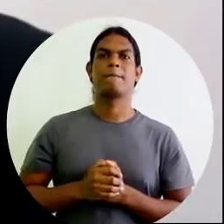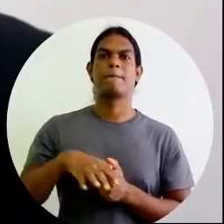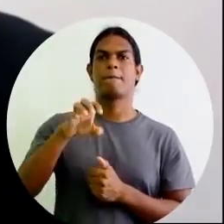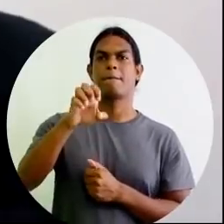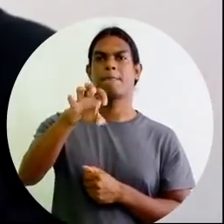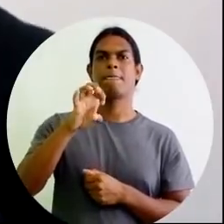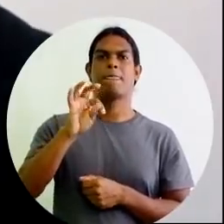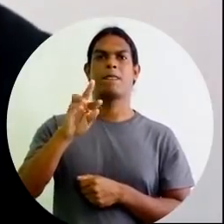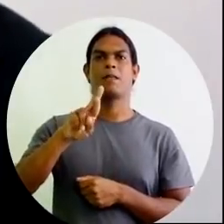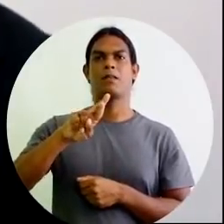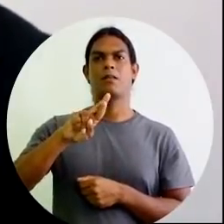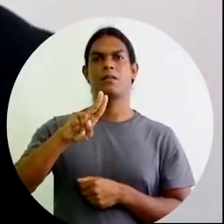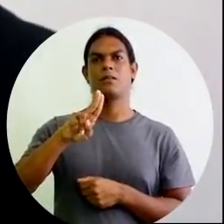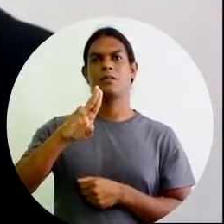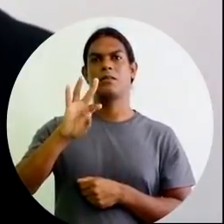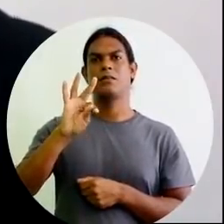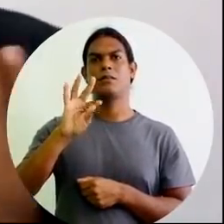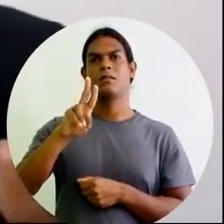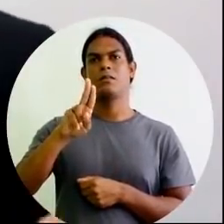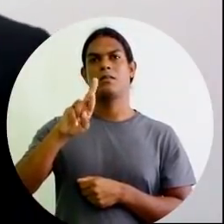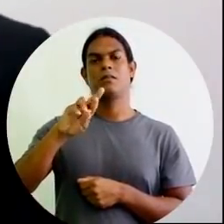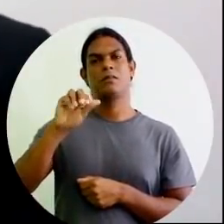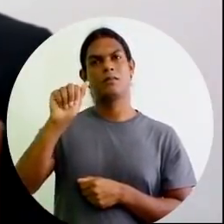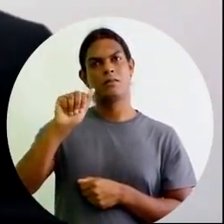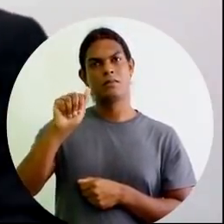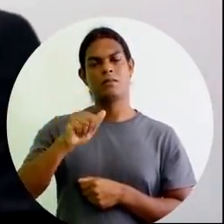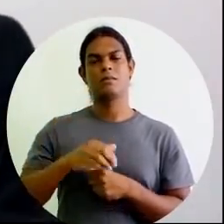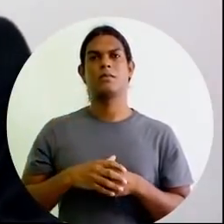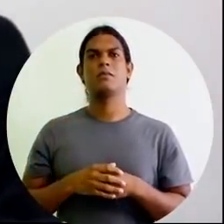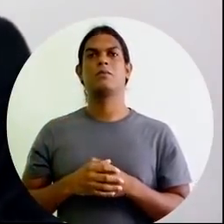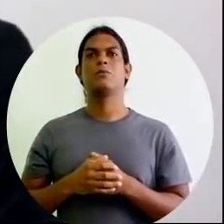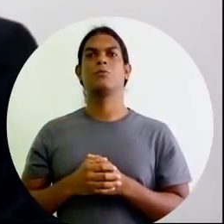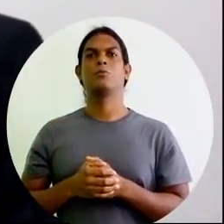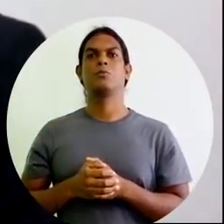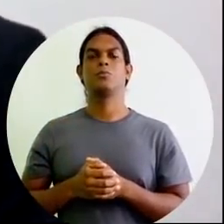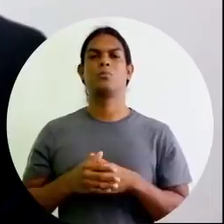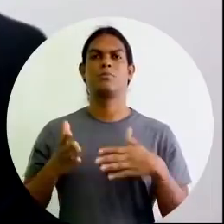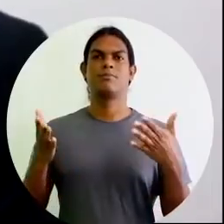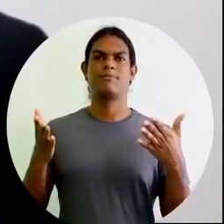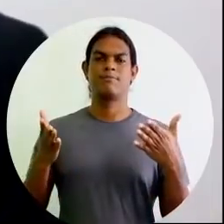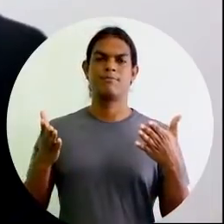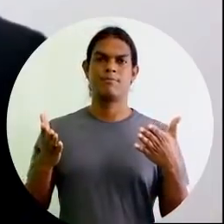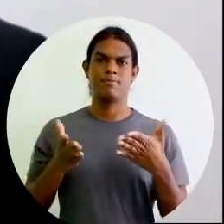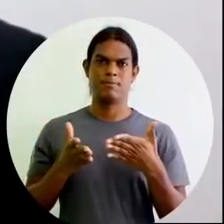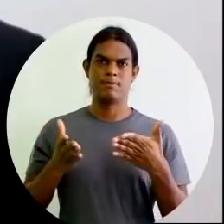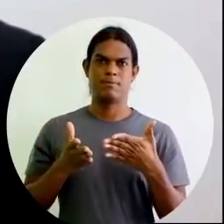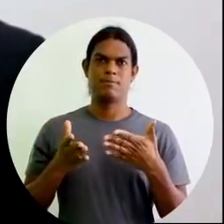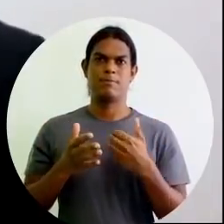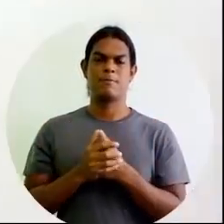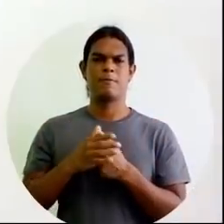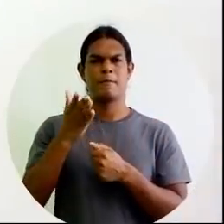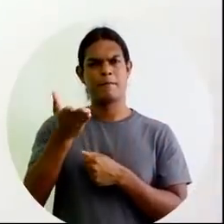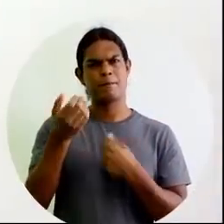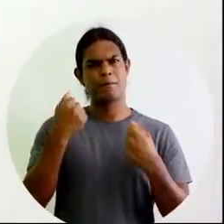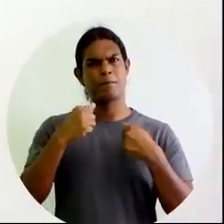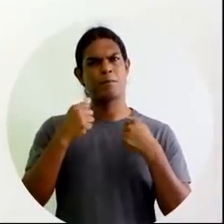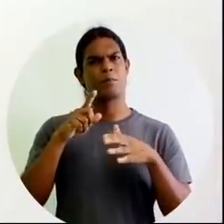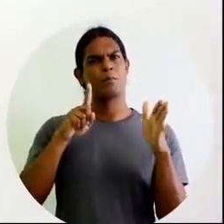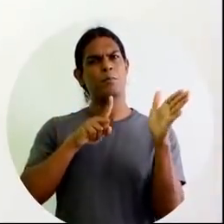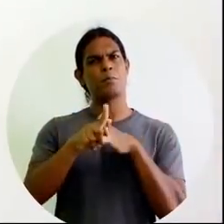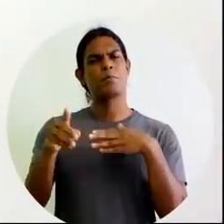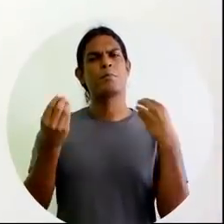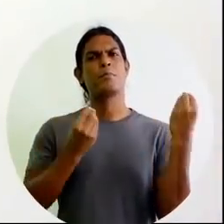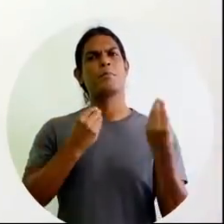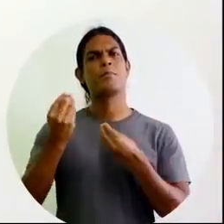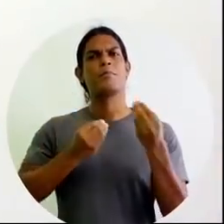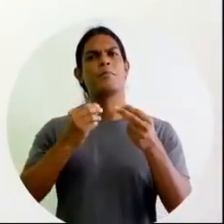do grupo, os dois tipos de grupo, formal e informal, os estágios, agora a estrutura. Você